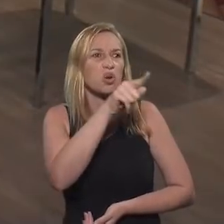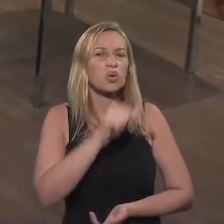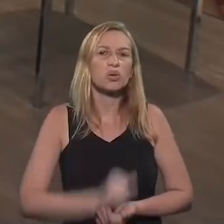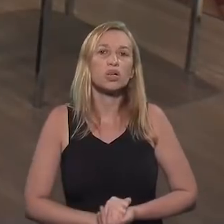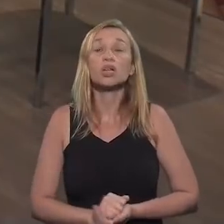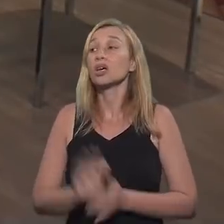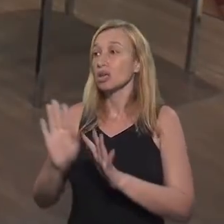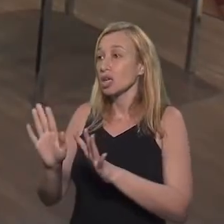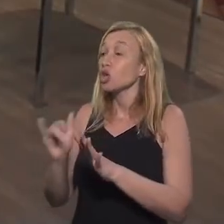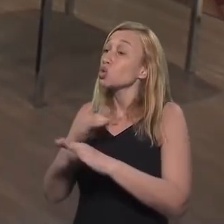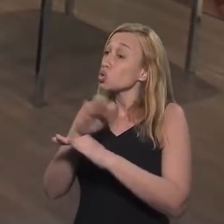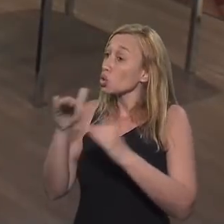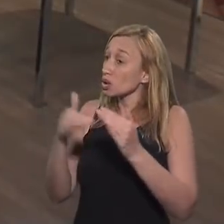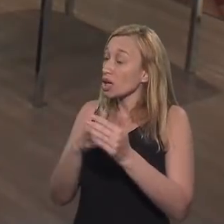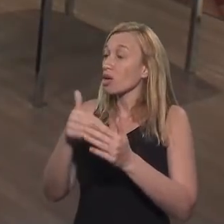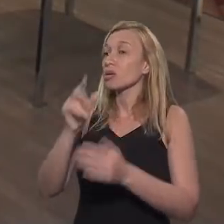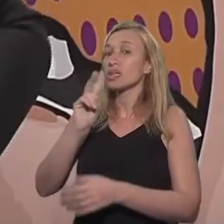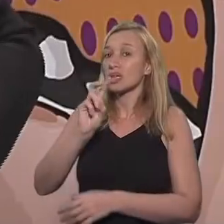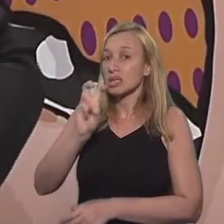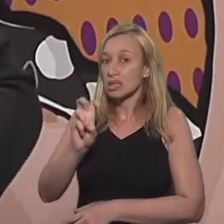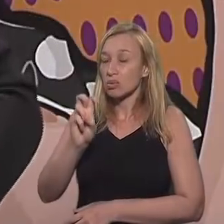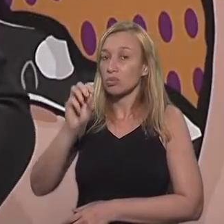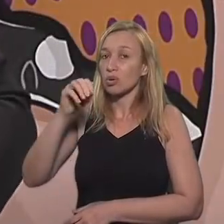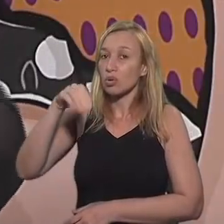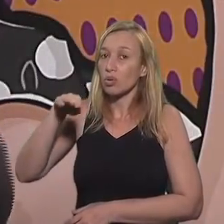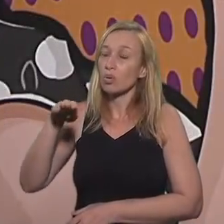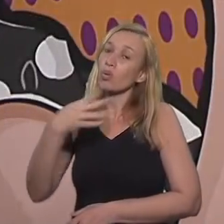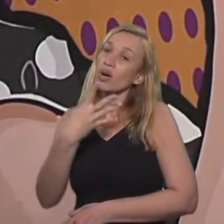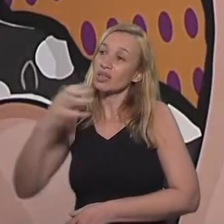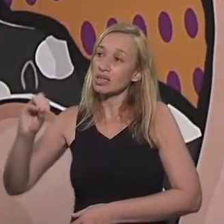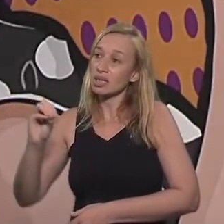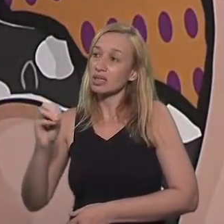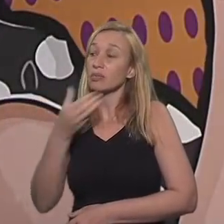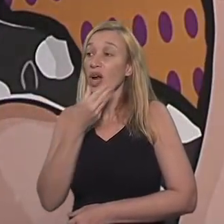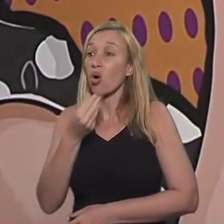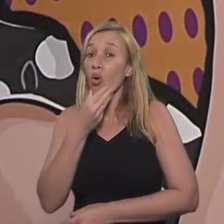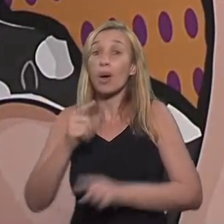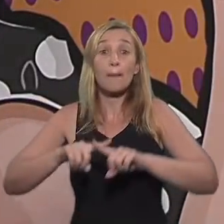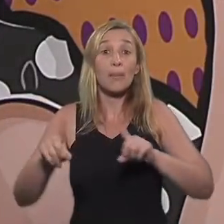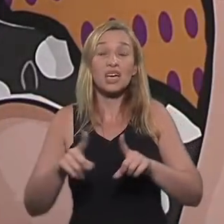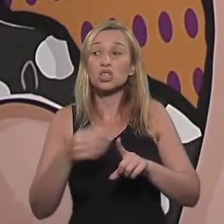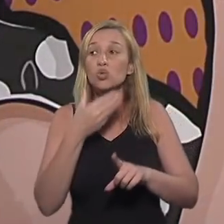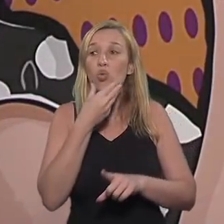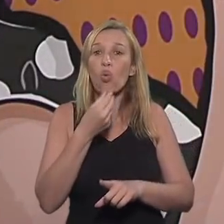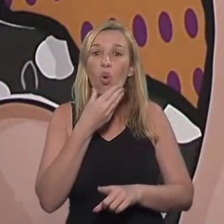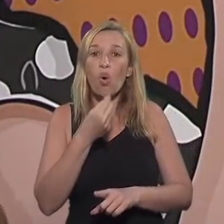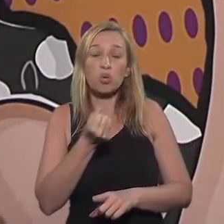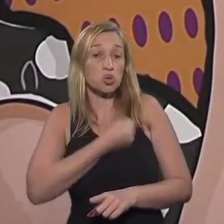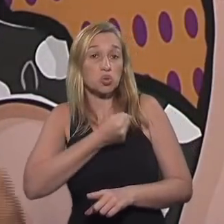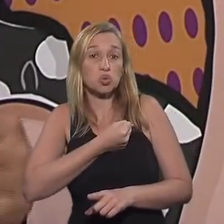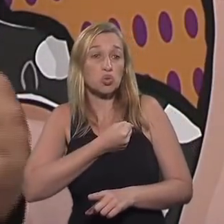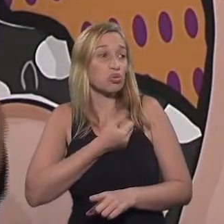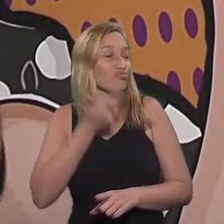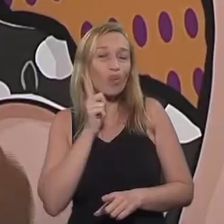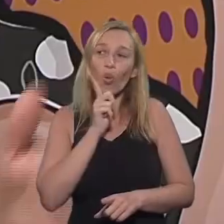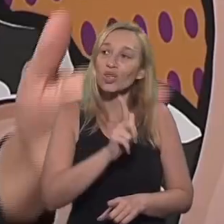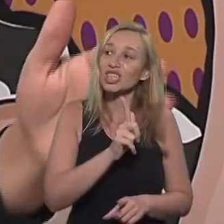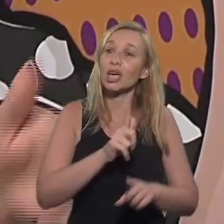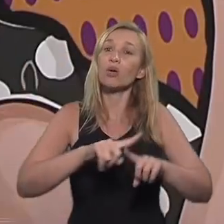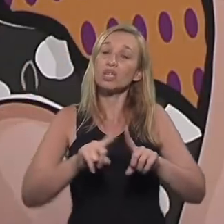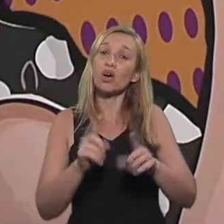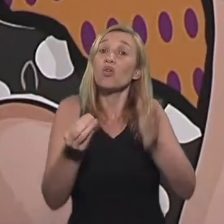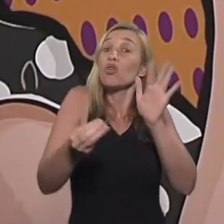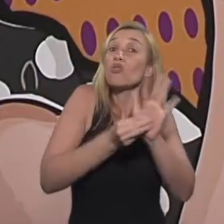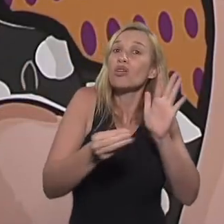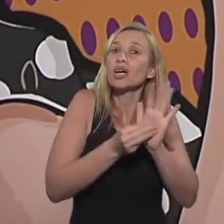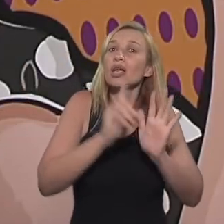vagas. Isso é porque, assim, como você havia dito, total foram 5.400 vagas para homens. Mas os homens não conseguiram preencher esse